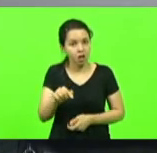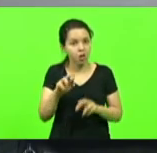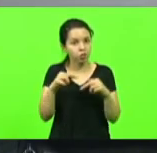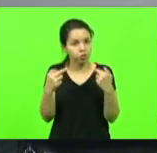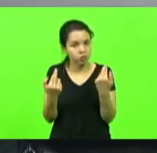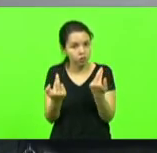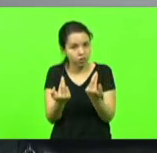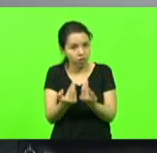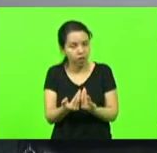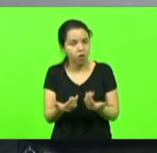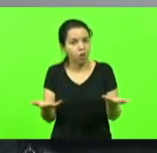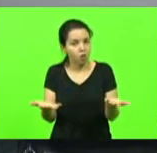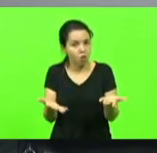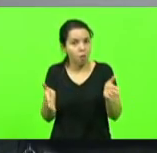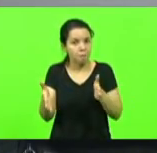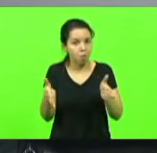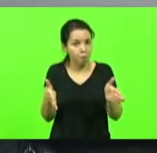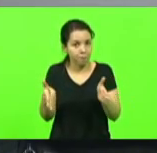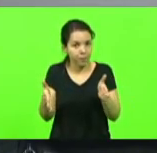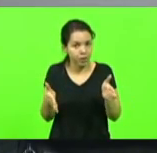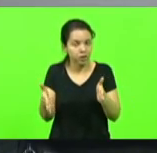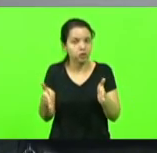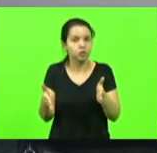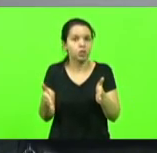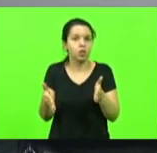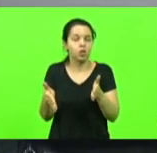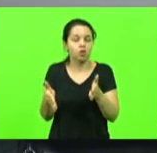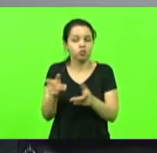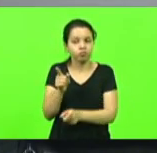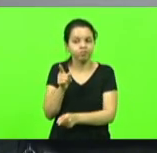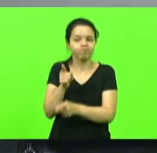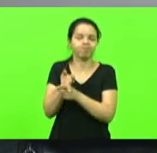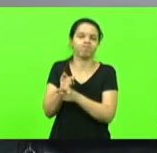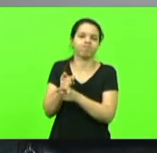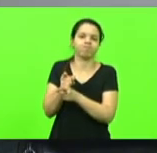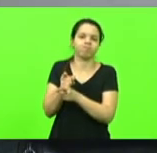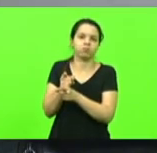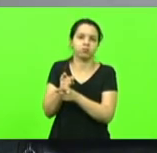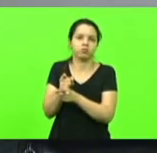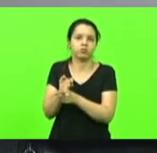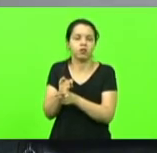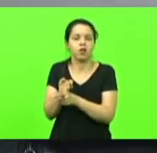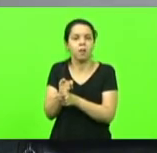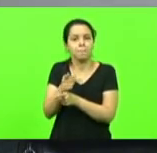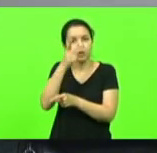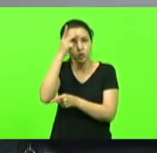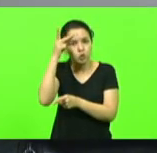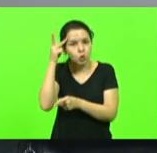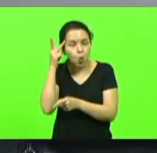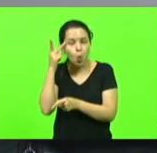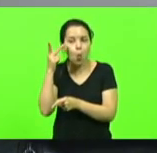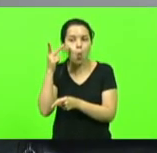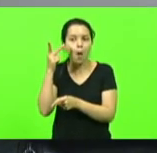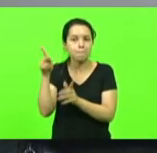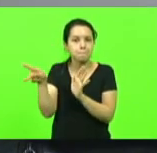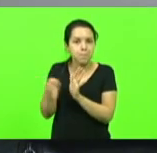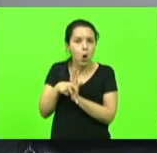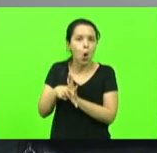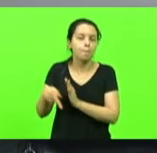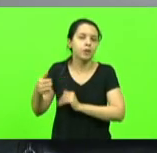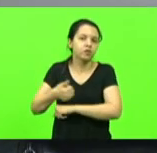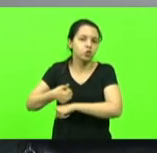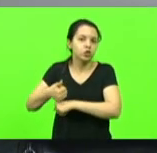de, vamos dizer assim, do diagnóstico, onde falaram as pessoas que trabalham e vivem o dia a dia